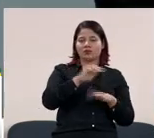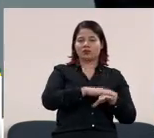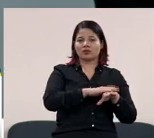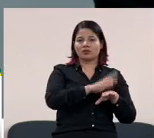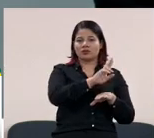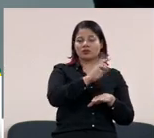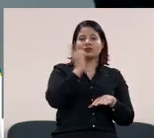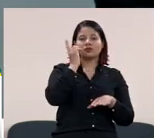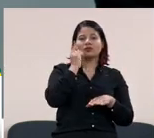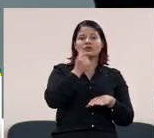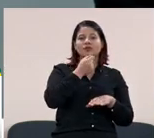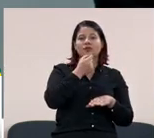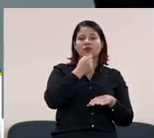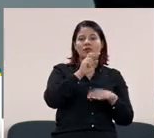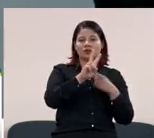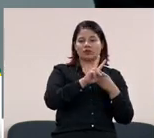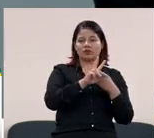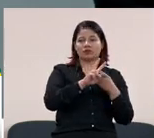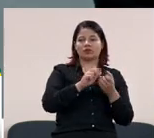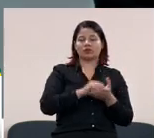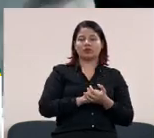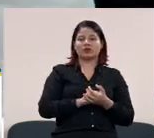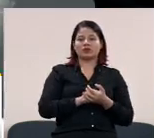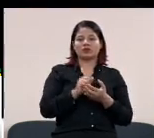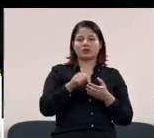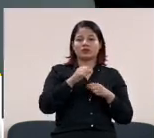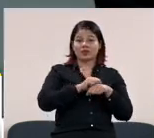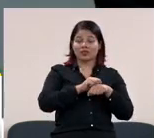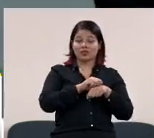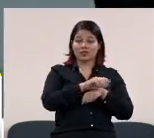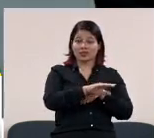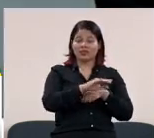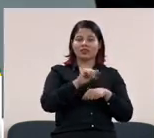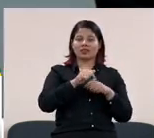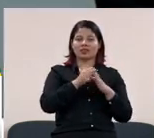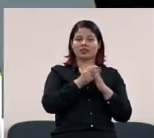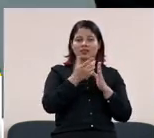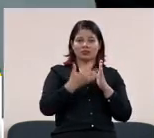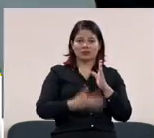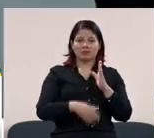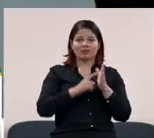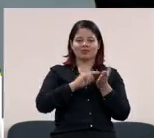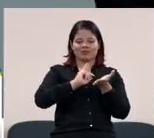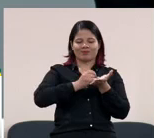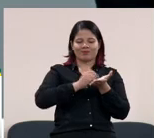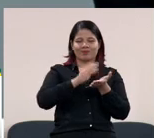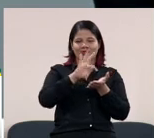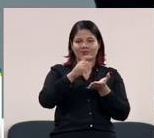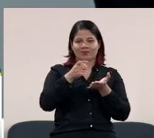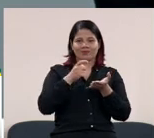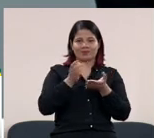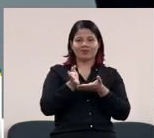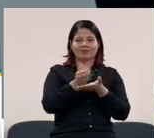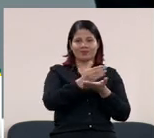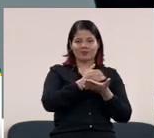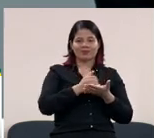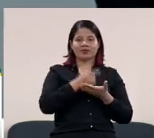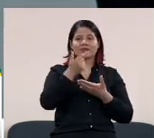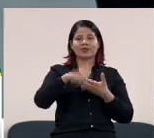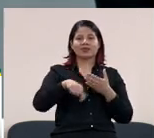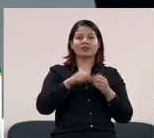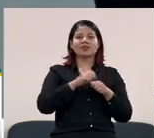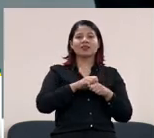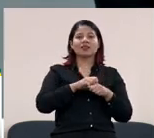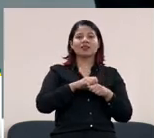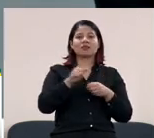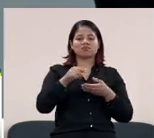837/2019-AL, de autoria do deputado Dr. Vitor, informa sobre a legalidade da cobrança de taxa de expediente e destinação